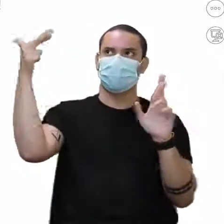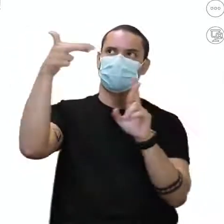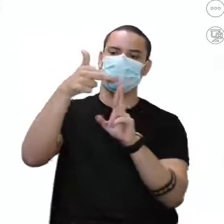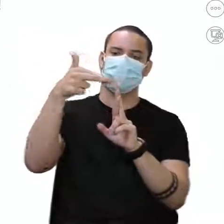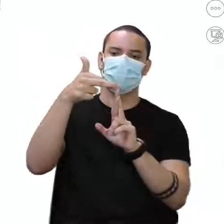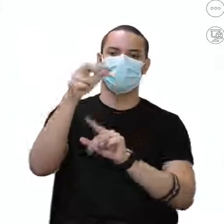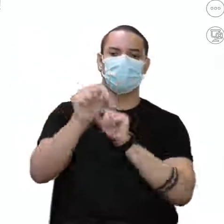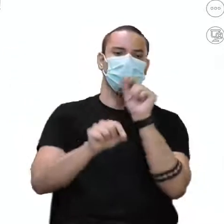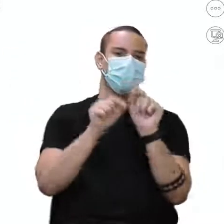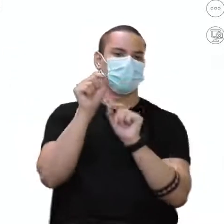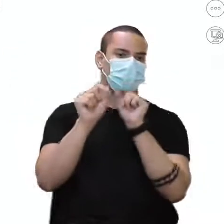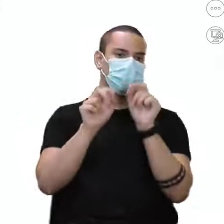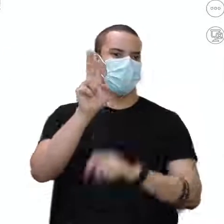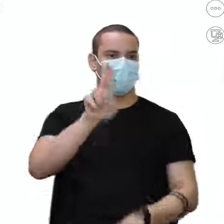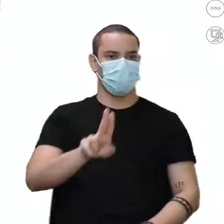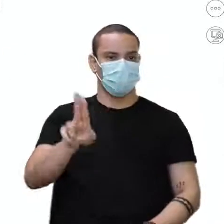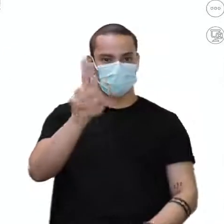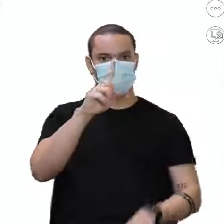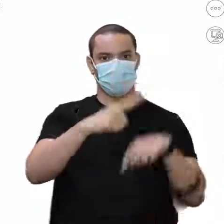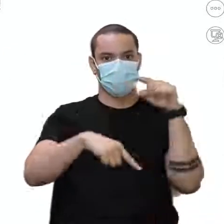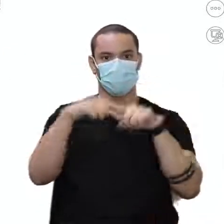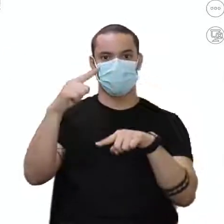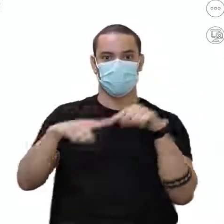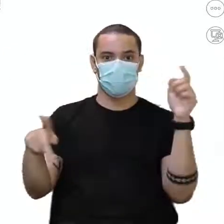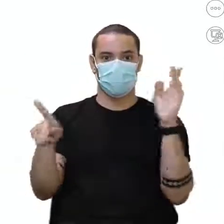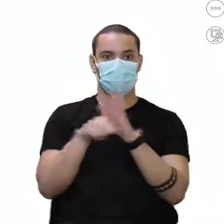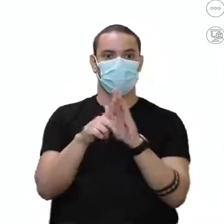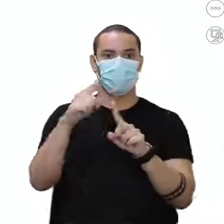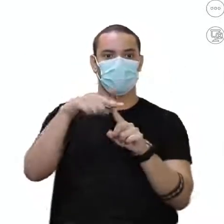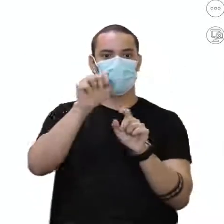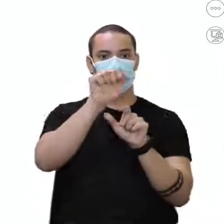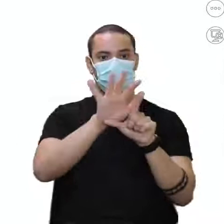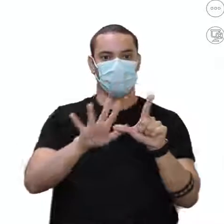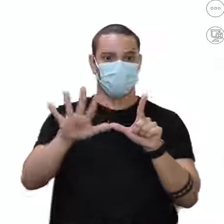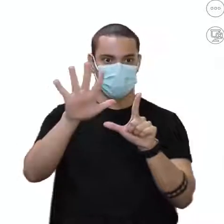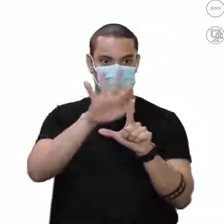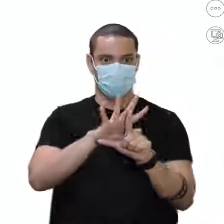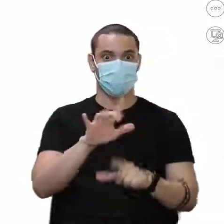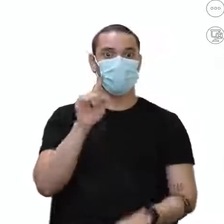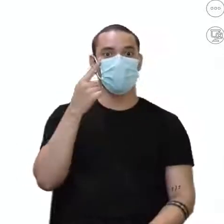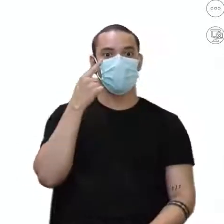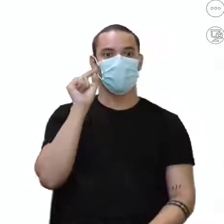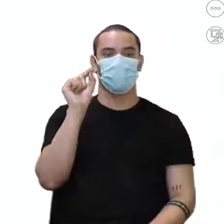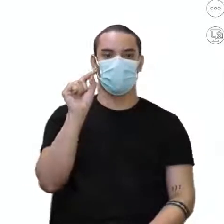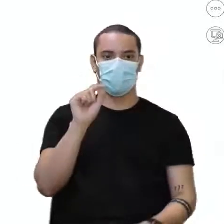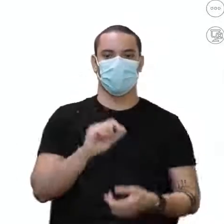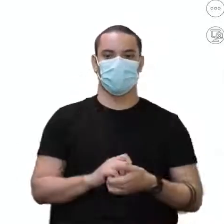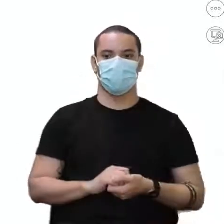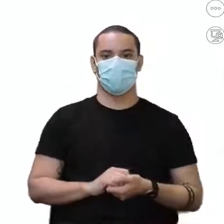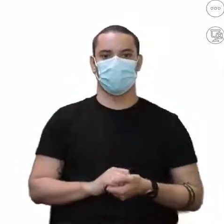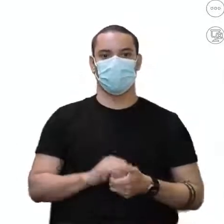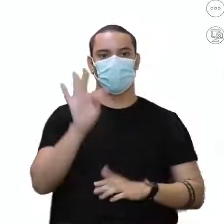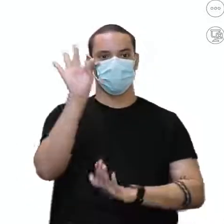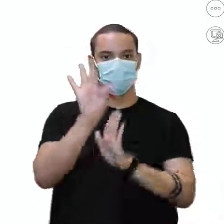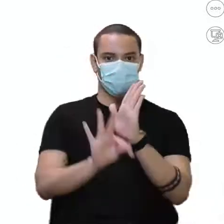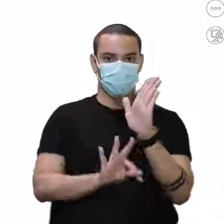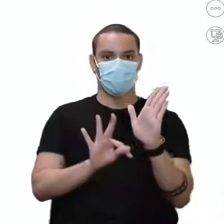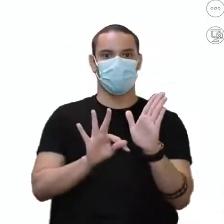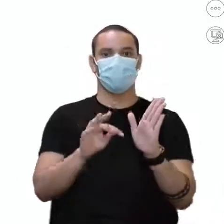inferência, certo? Utilizando os elementos tipográficos. Vamos primeiro ver o que ele pede da gente. Olha aí, o texto escrito